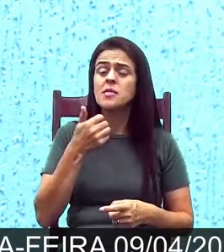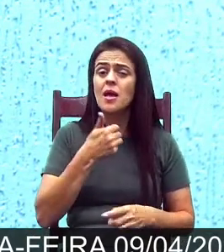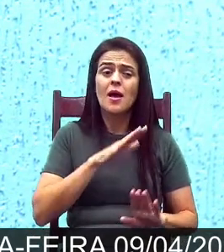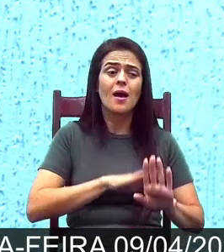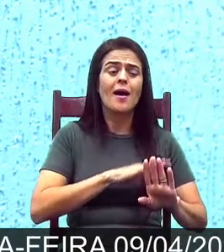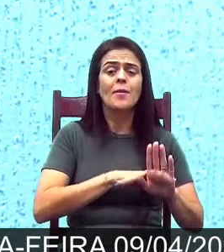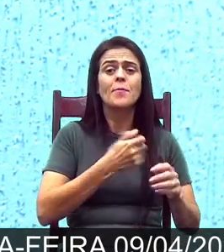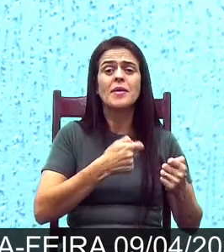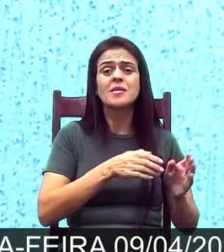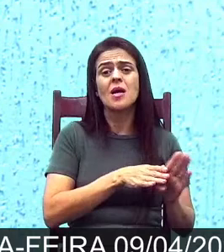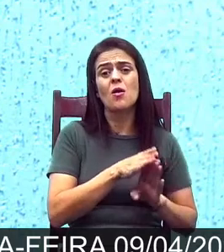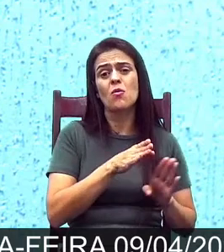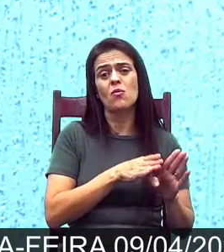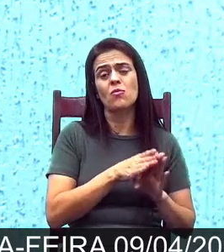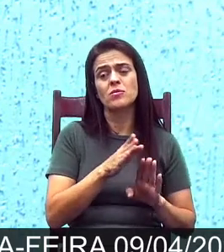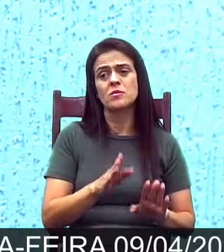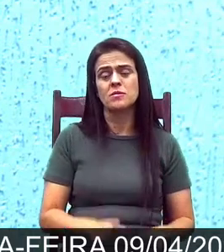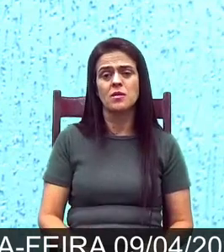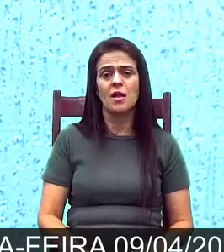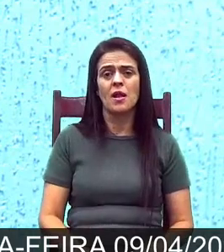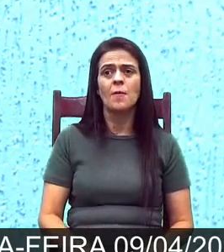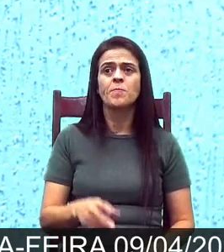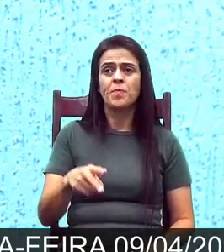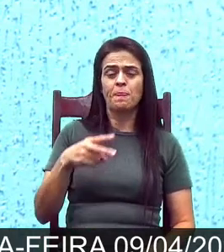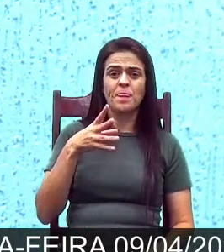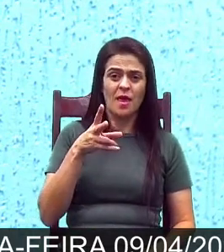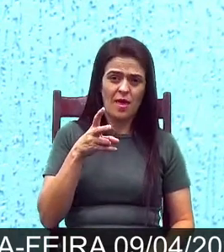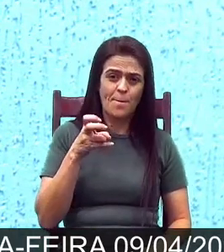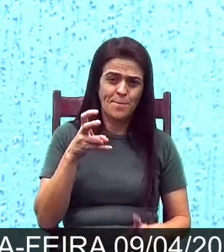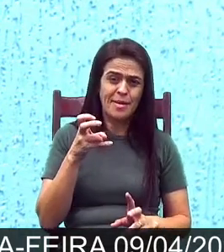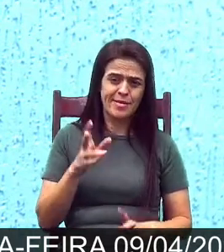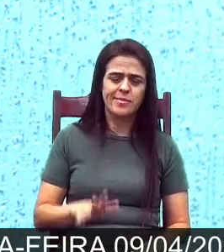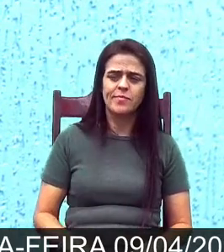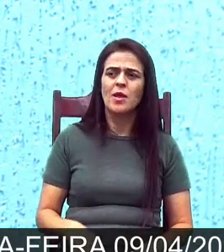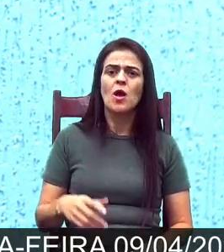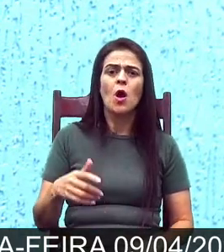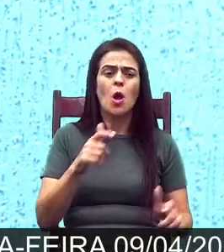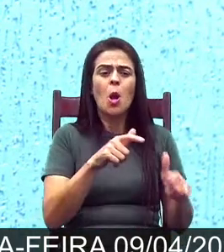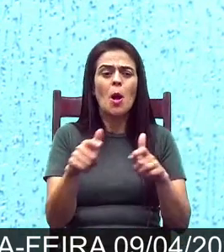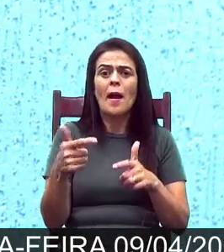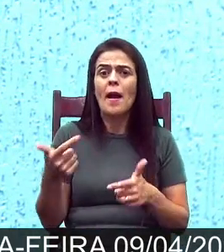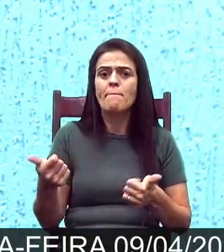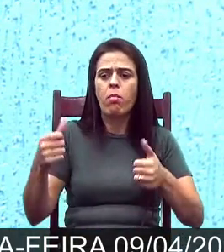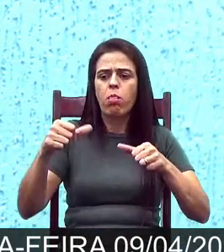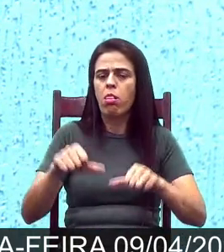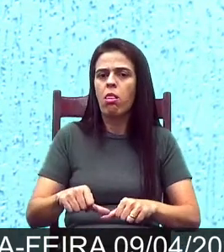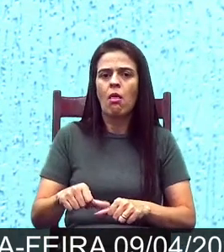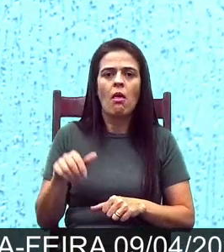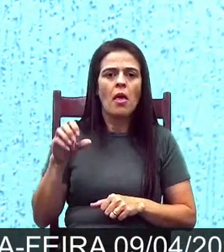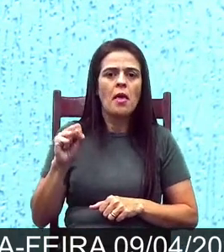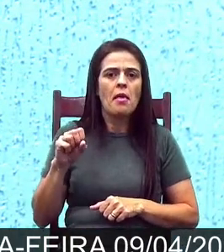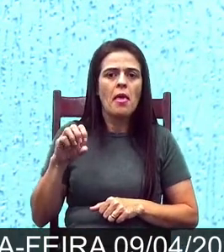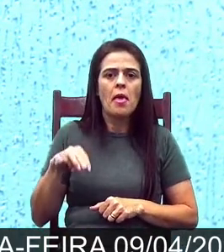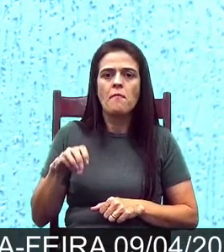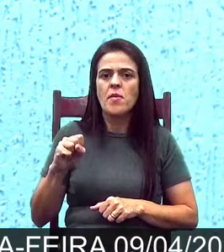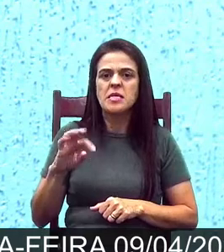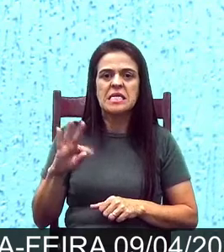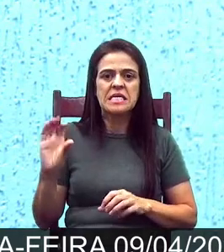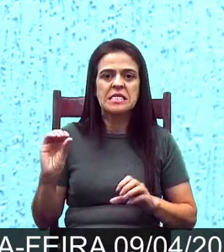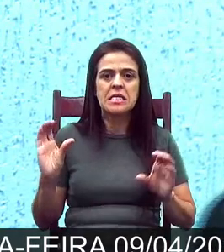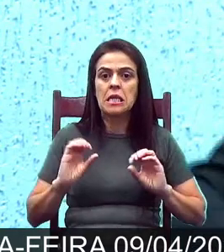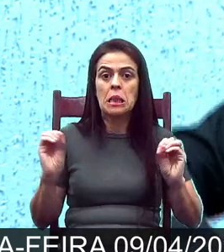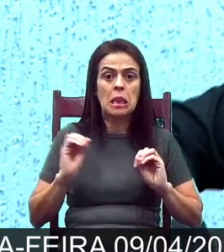é necessário. Porque eu estou vendo situações piores aí que não tem condição, que o SMTC não intervém. Essa questão